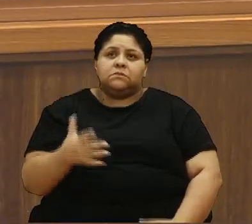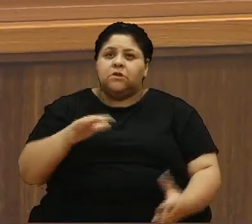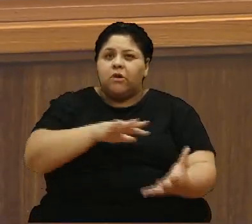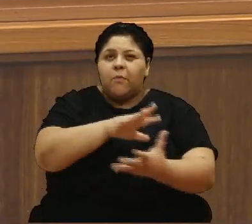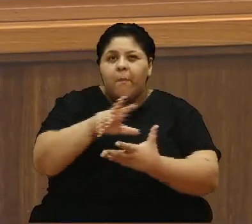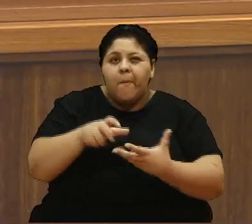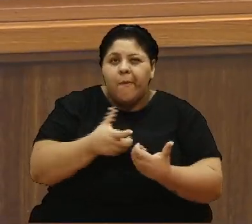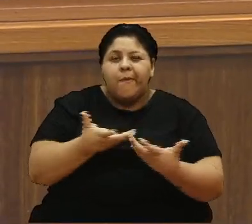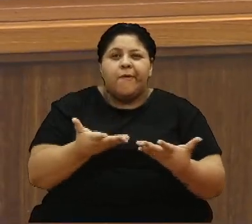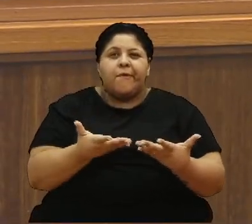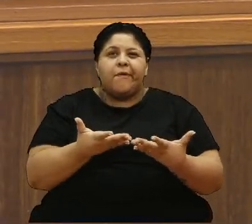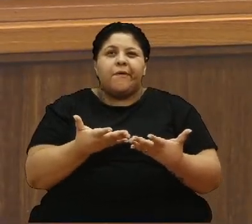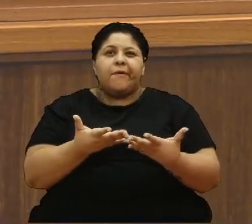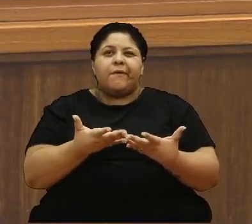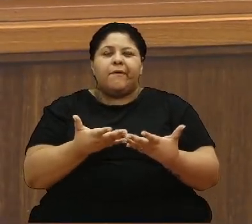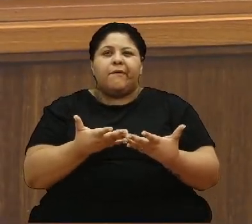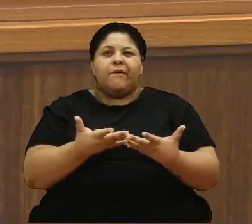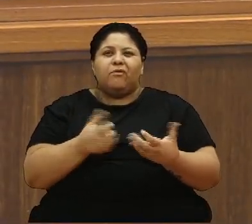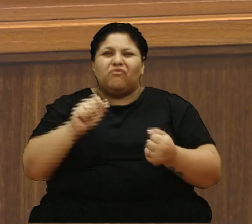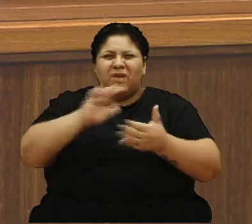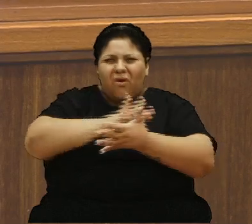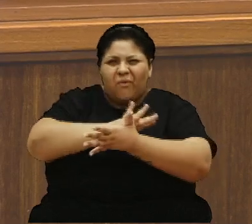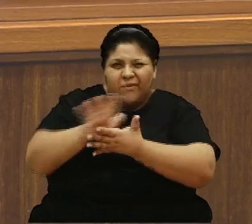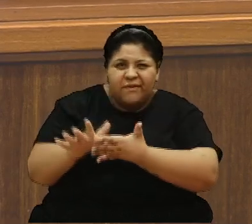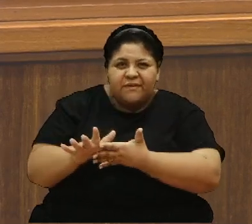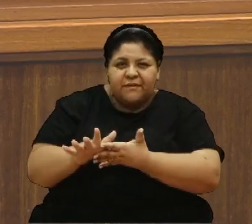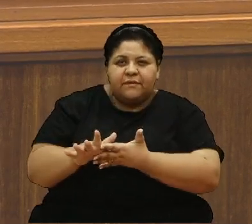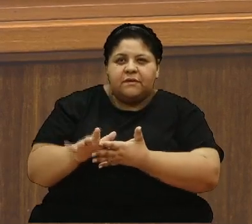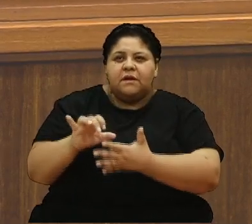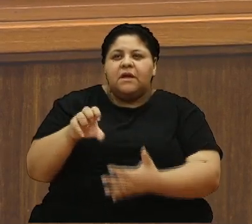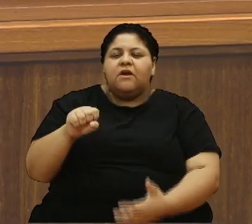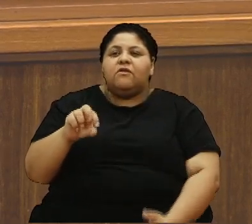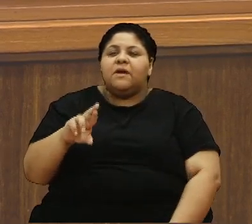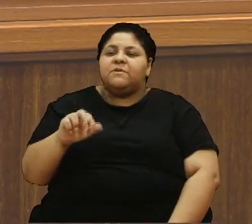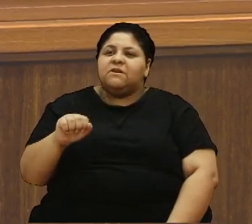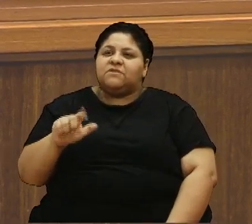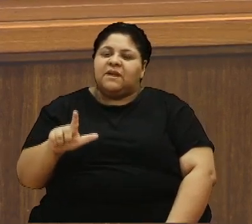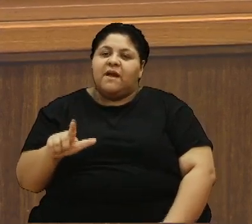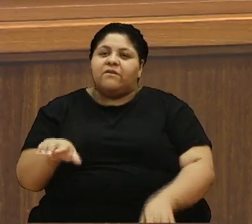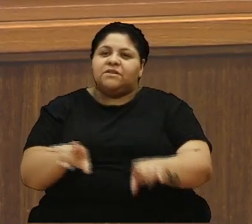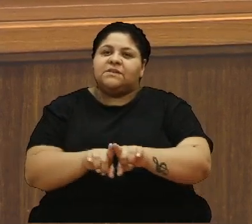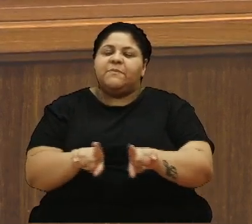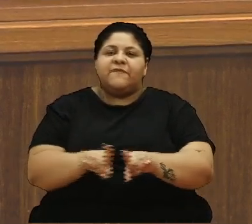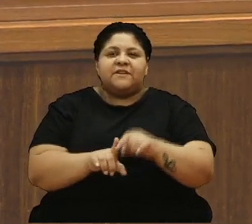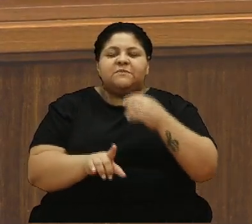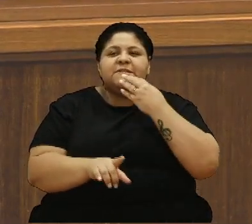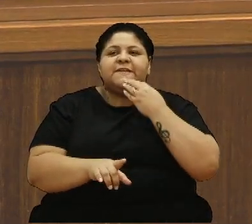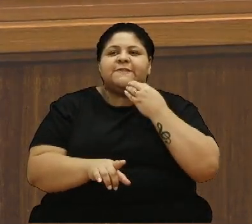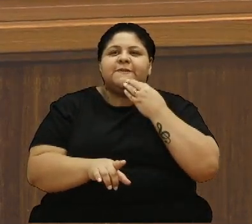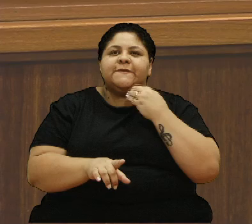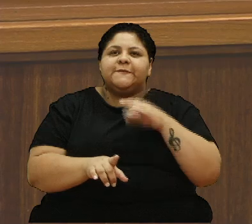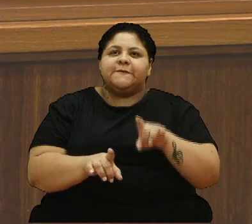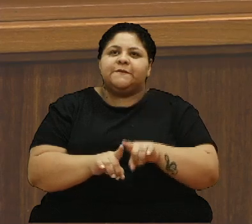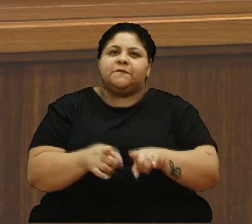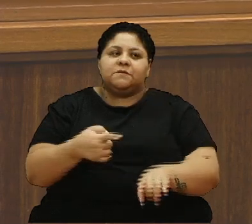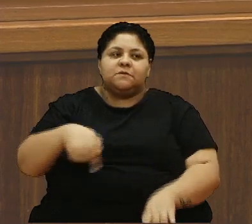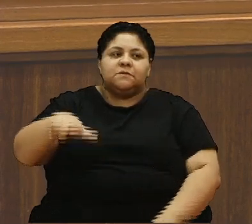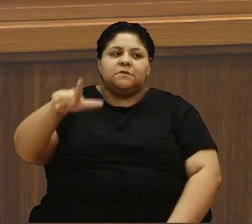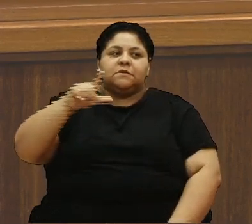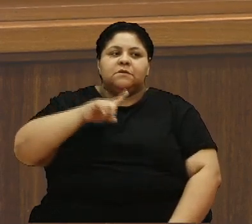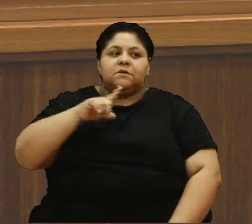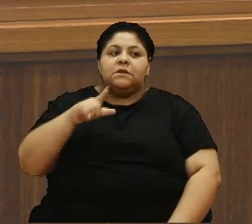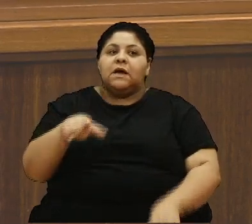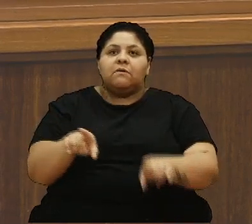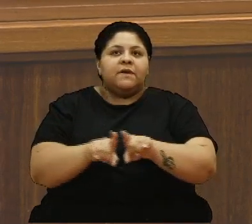desse genocídio, dessa situação ali em Israel. Mas eu quero falar aqui, nós temos falado